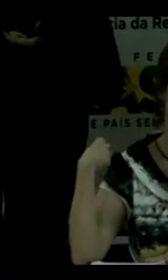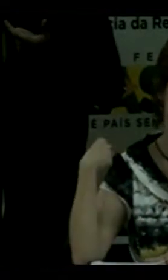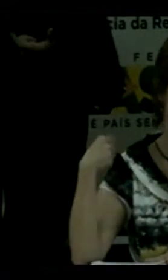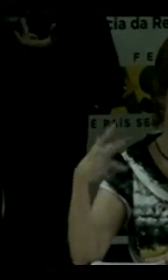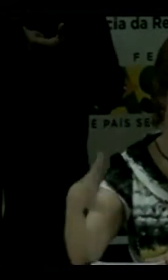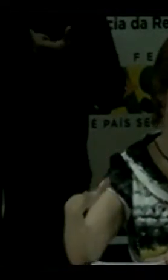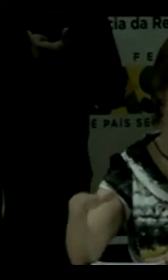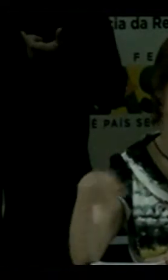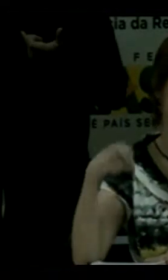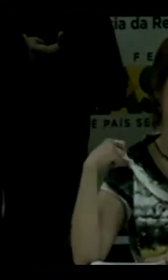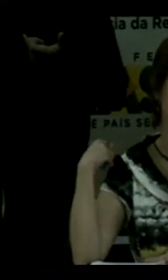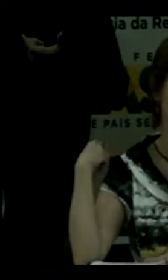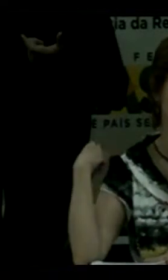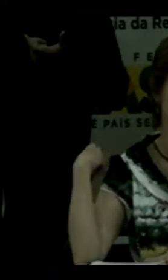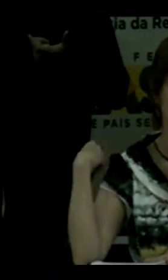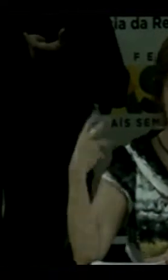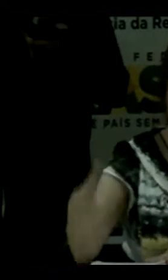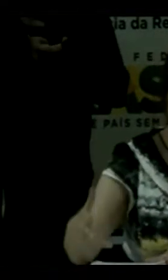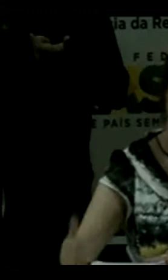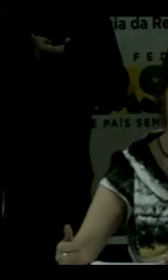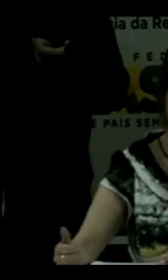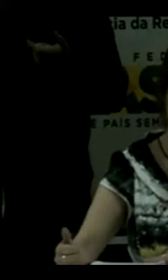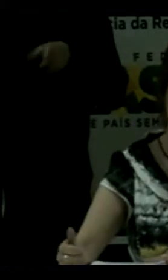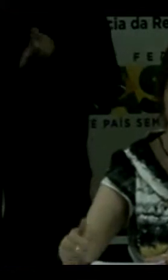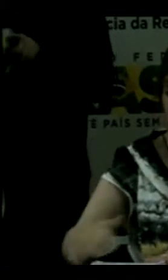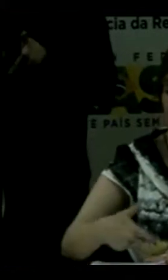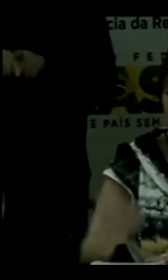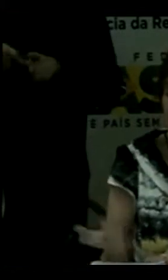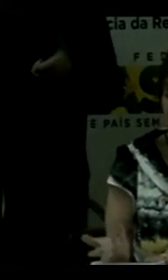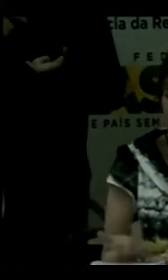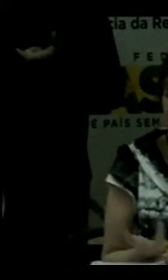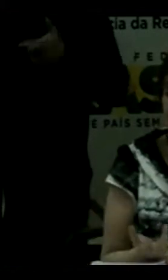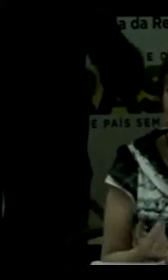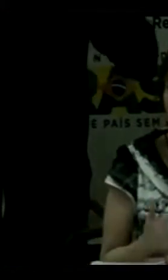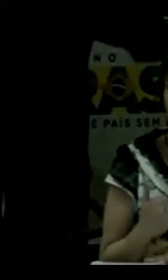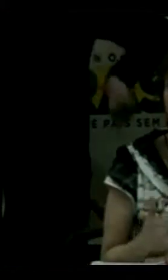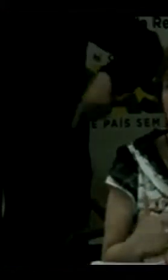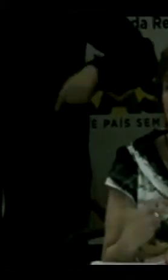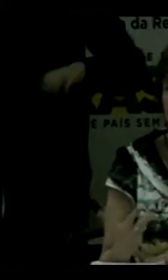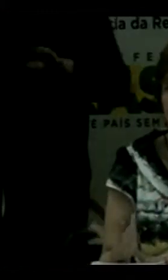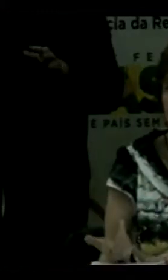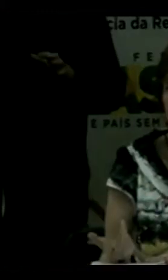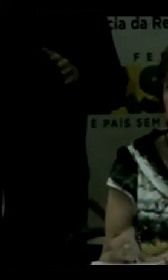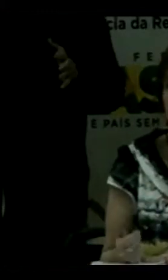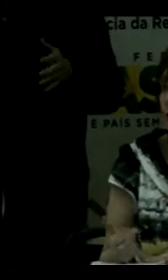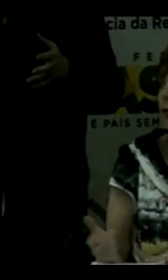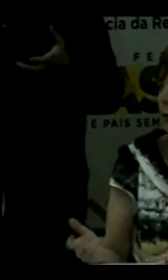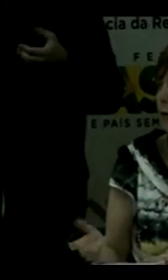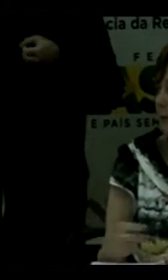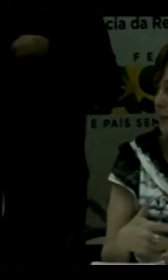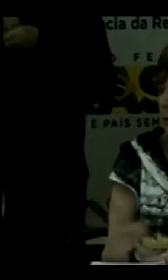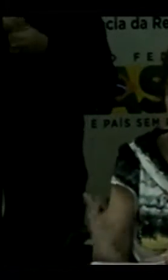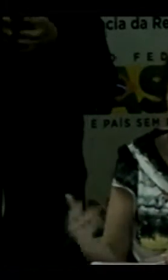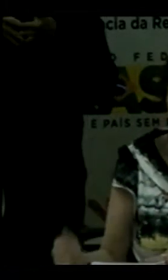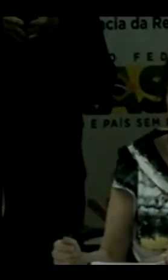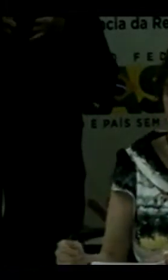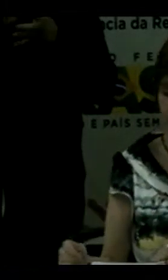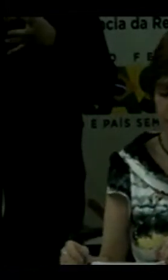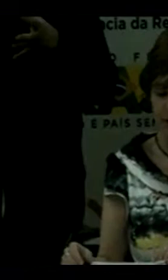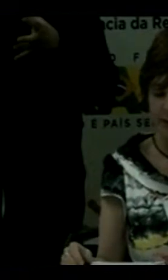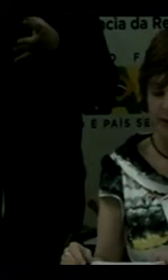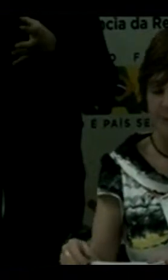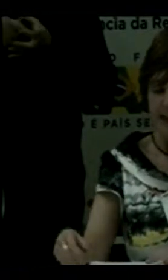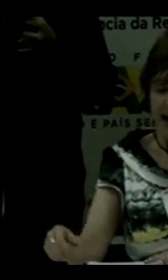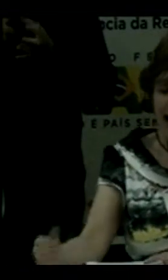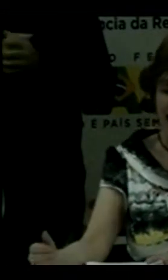iniciativa pluripartidária, e do sem partido também, que ela acolha todos e todas no âmbito